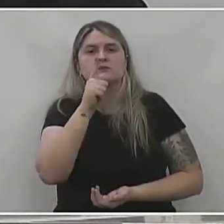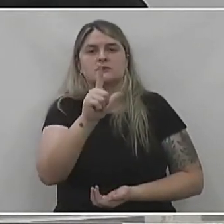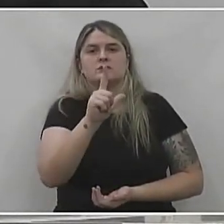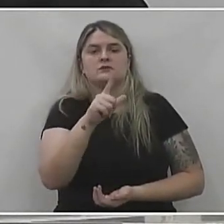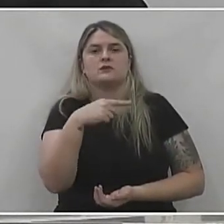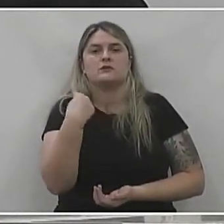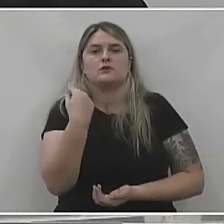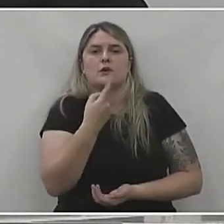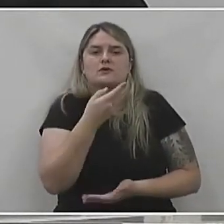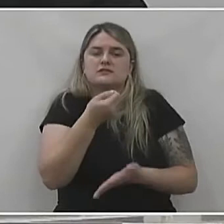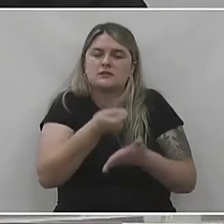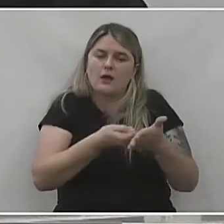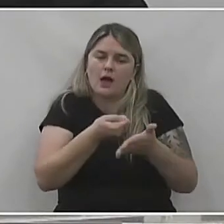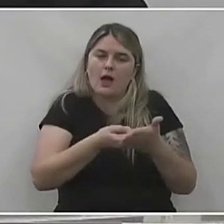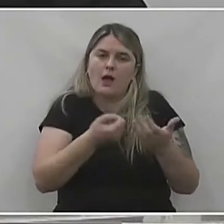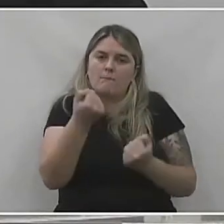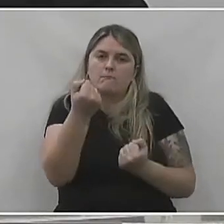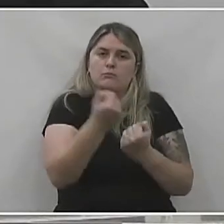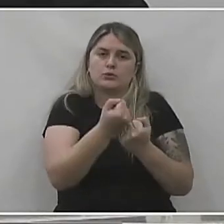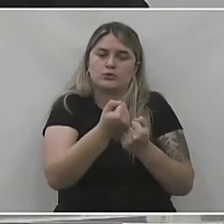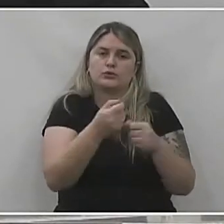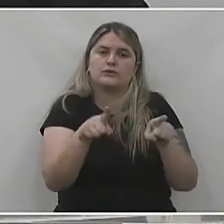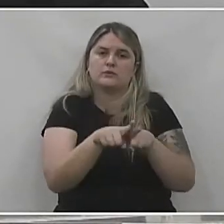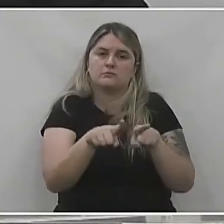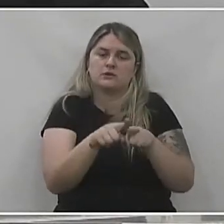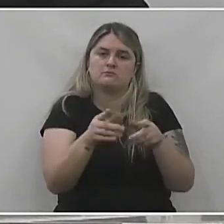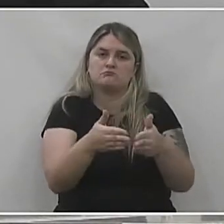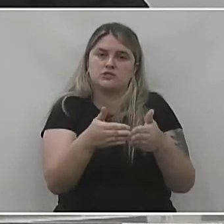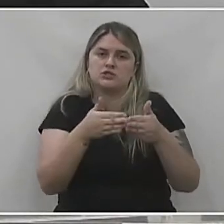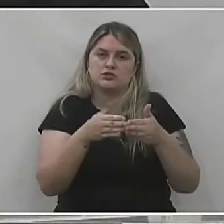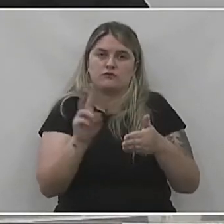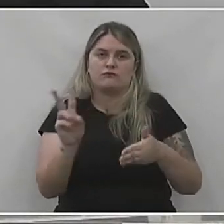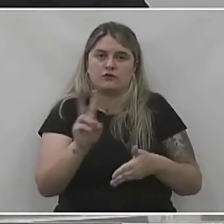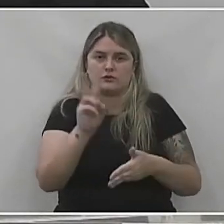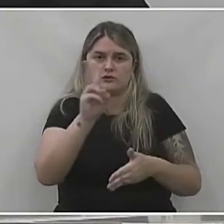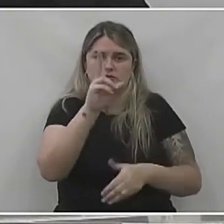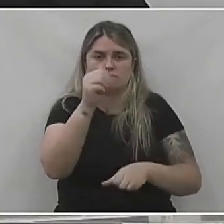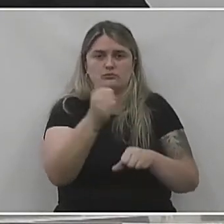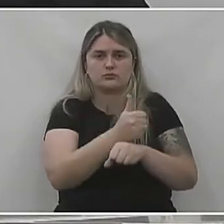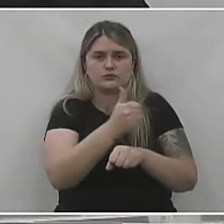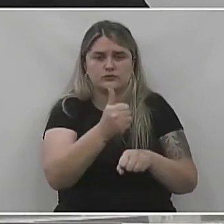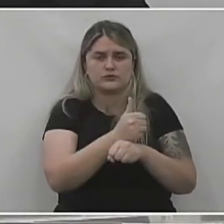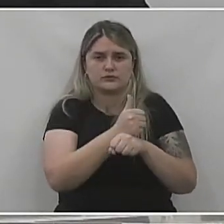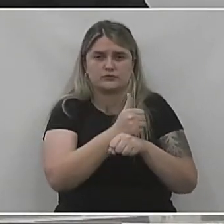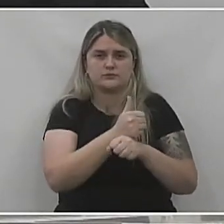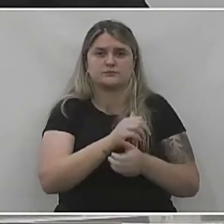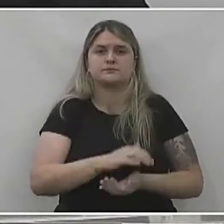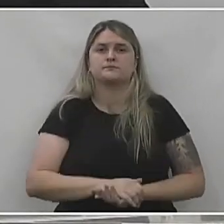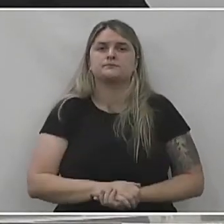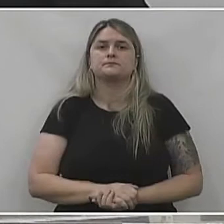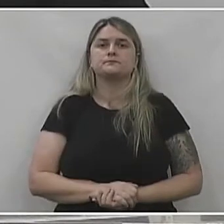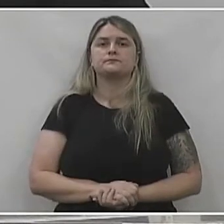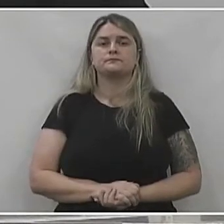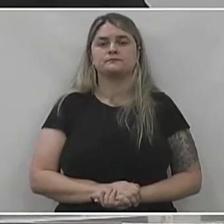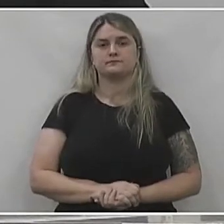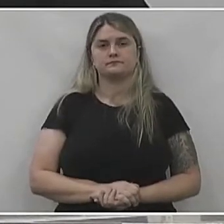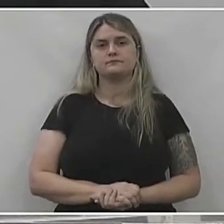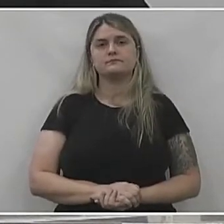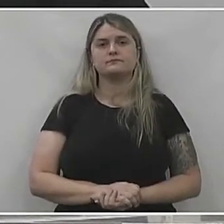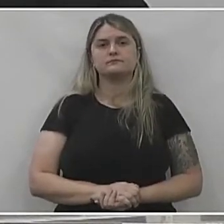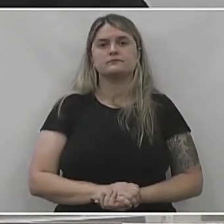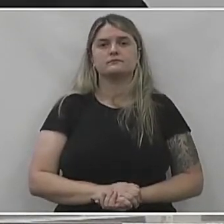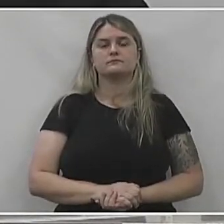na nossa pequena contribuição também solicitando essa valorização dos nossos policiais